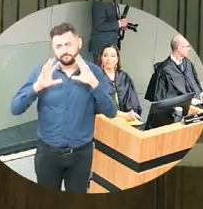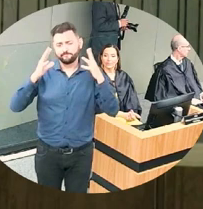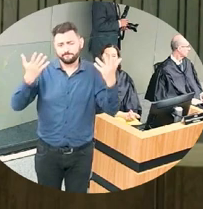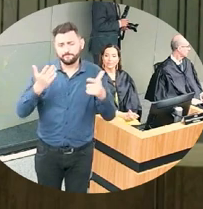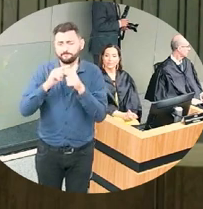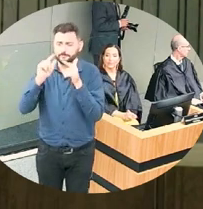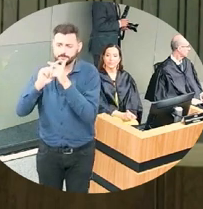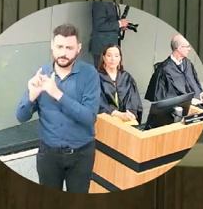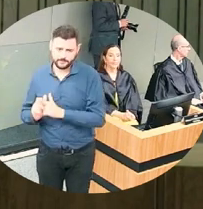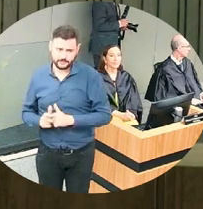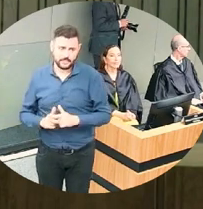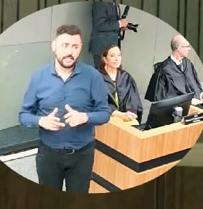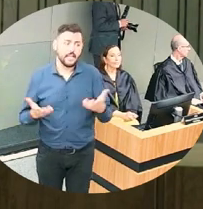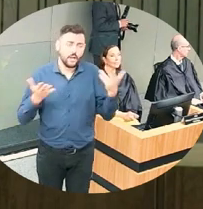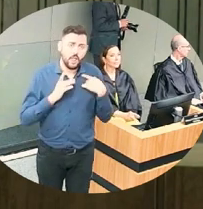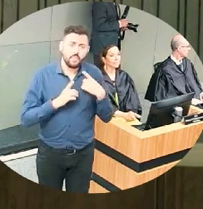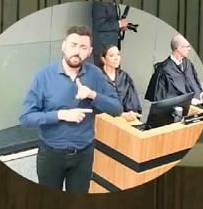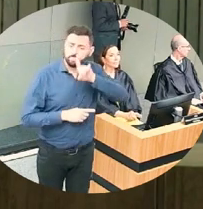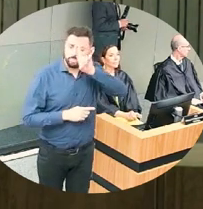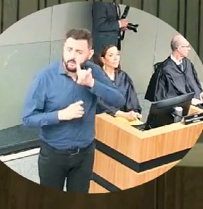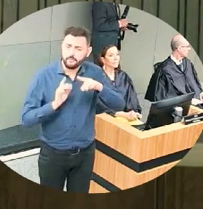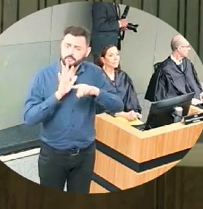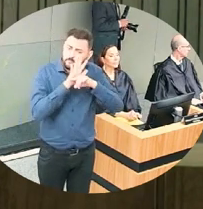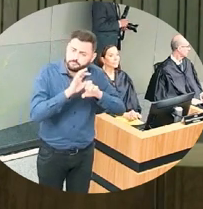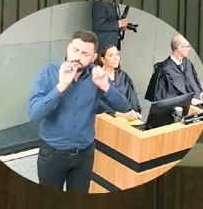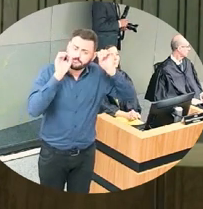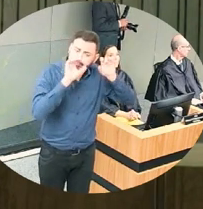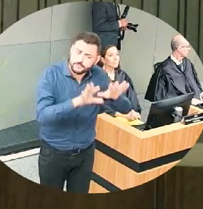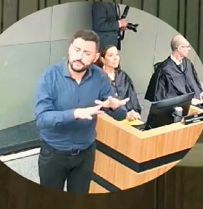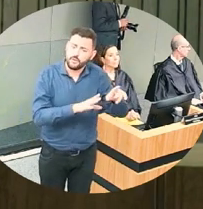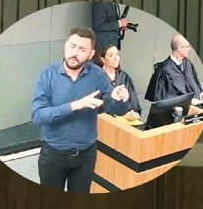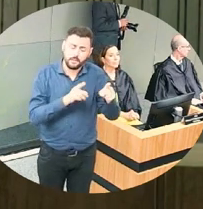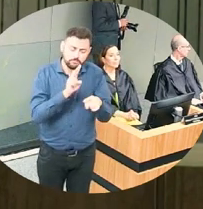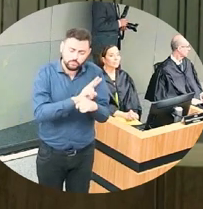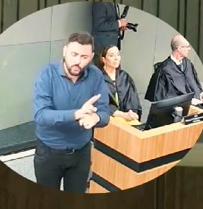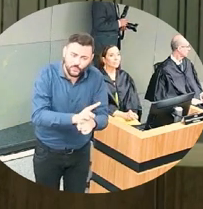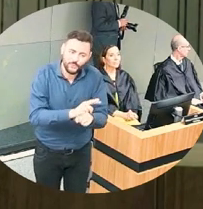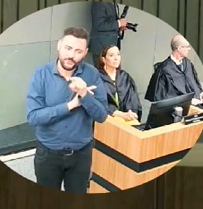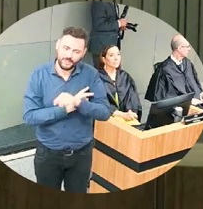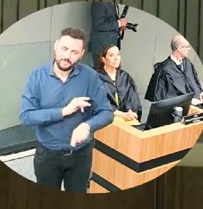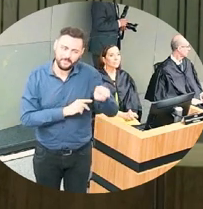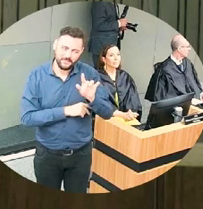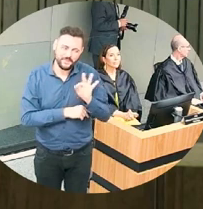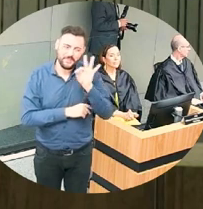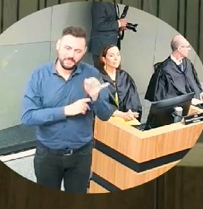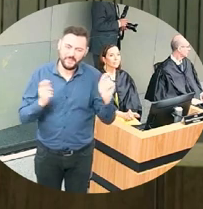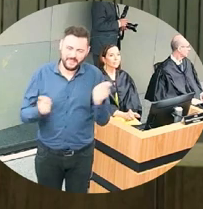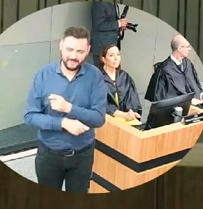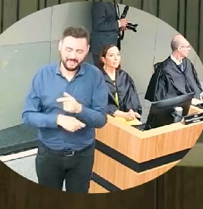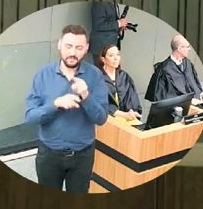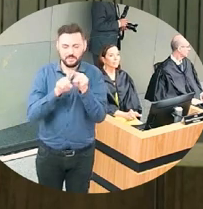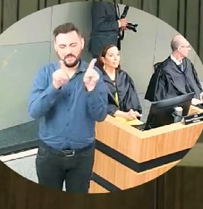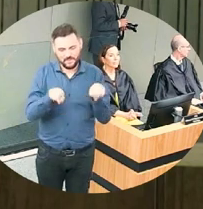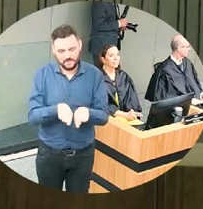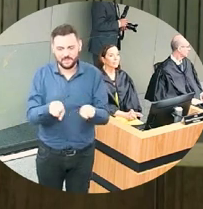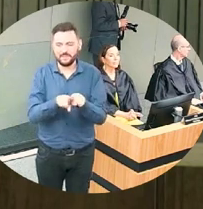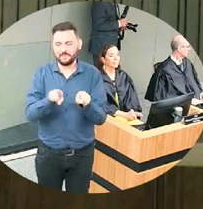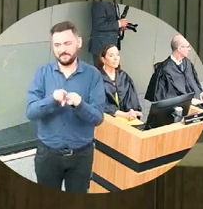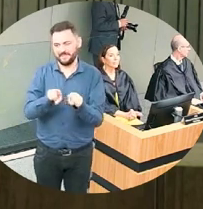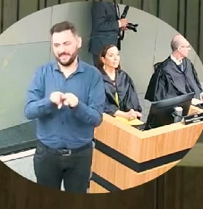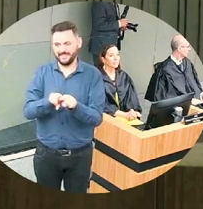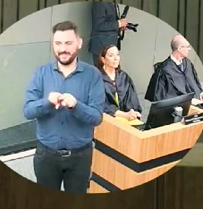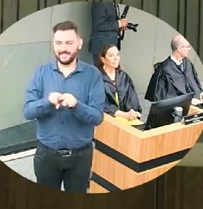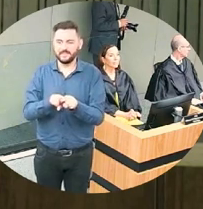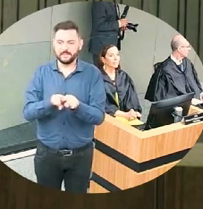os inspire e os faça usar seus notórios talentos para o bem da corte da magistratura dos Servidores e